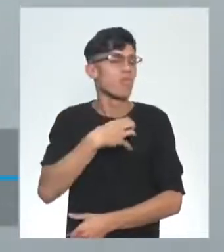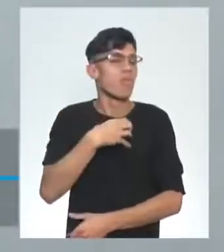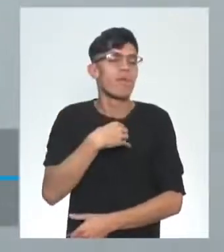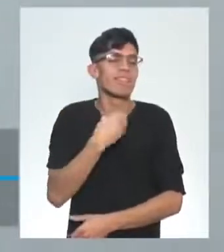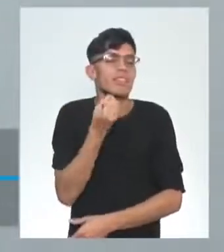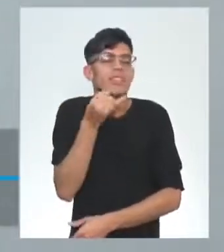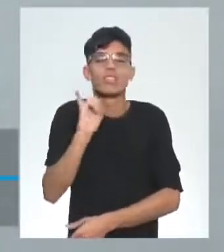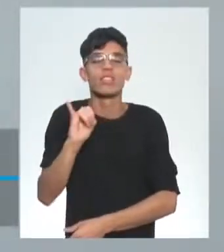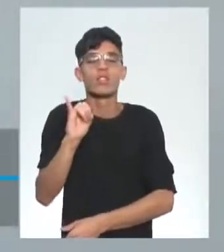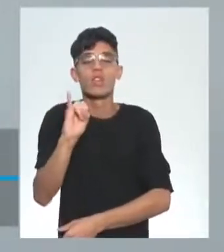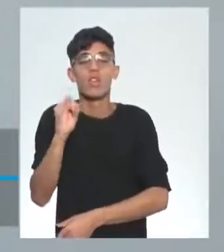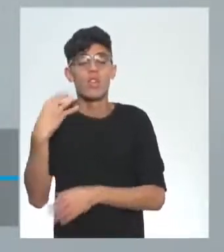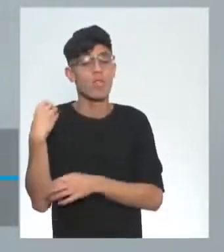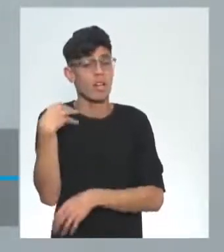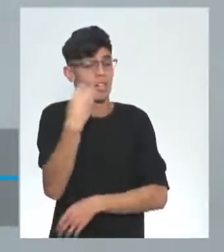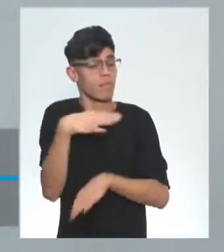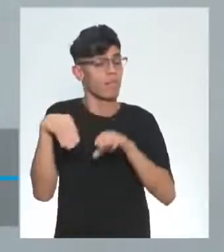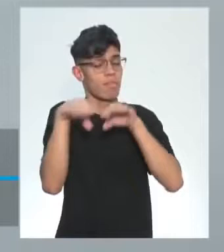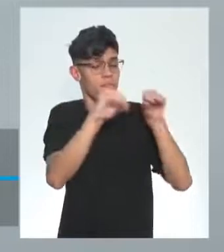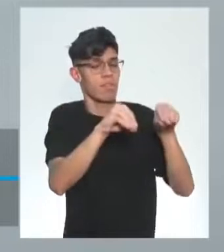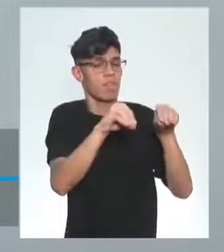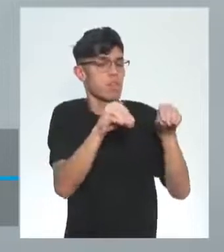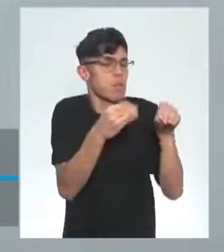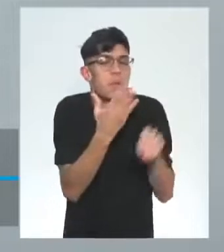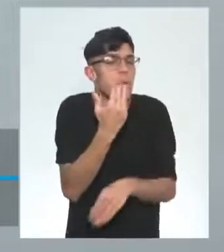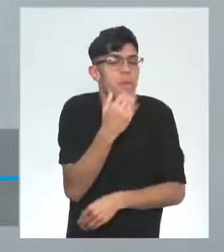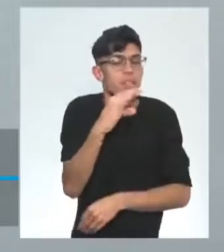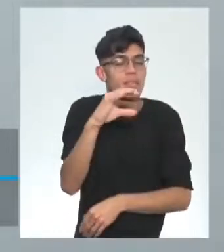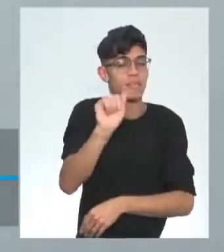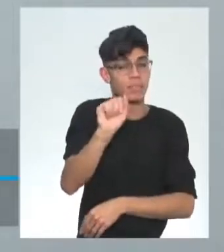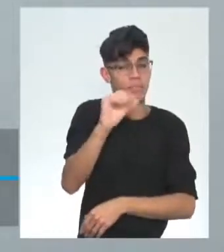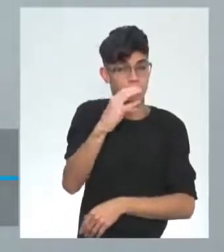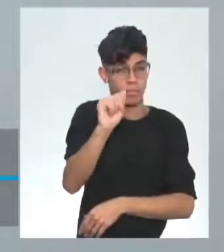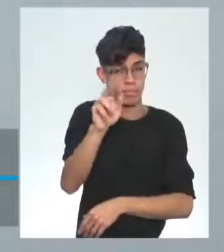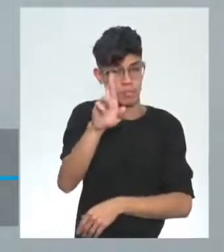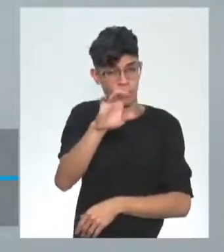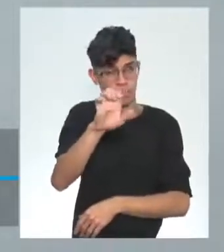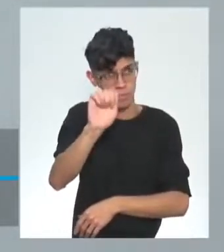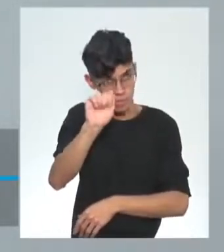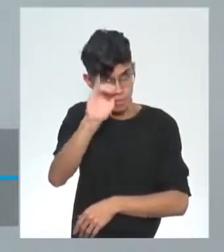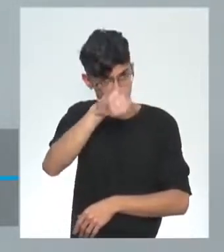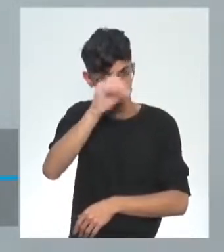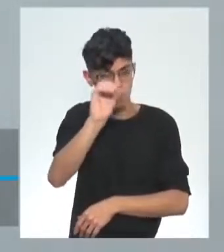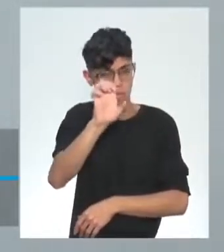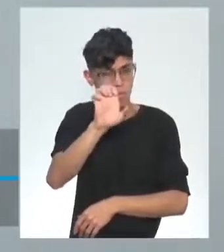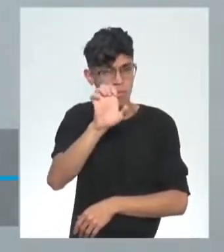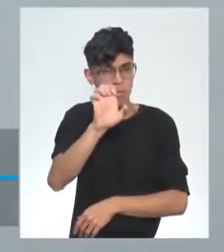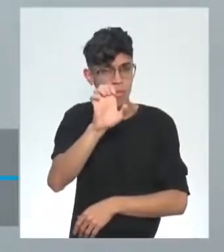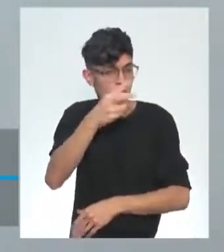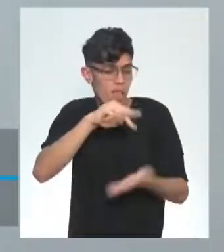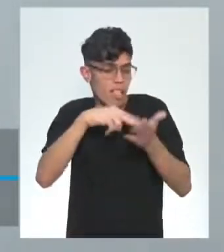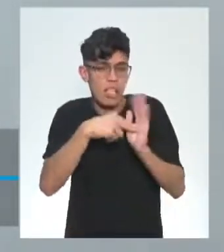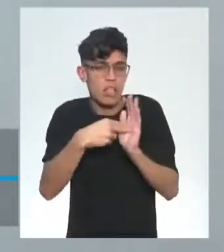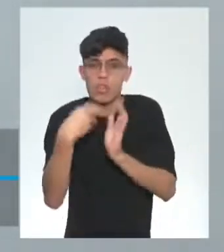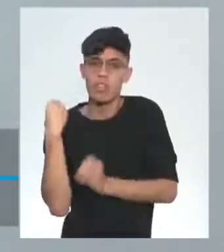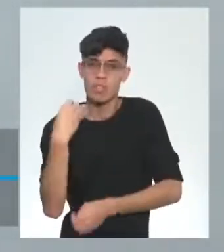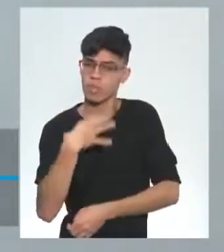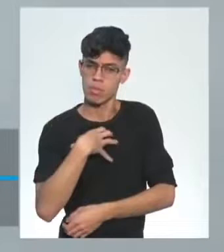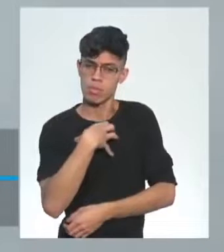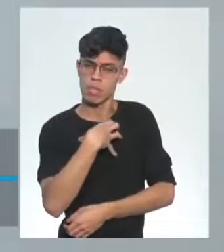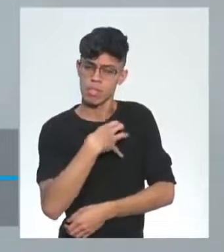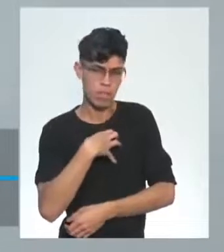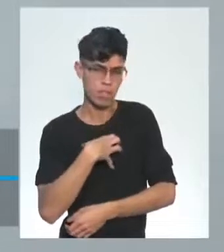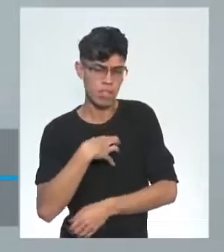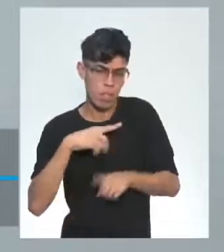eu não fui para a Bahia. E às vezes eles não querem dar acarajé para a gente, porque a gente é paulista, a gente vai passar mal, que não sei o quê. Mas eu amo, eu tenho